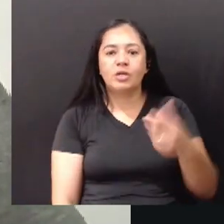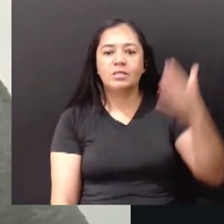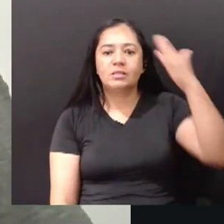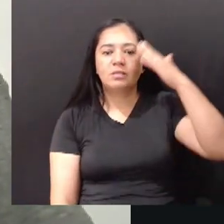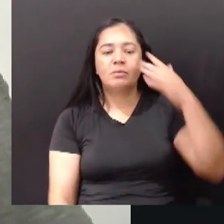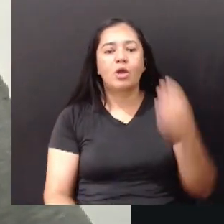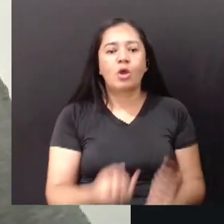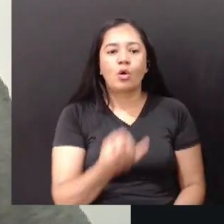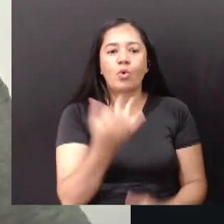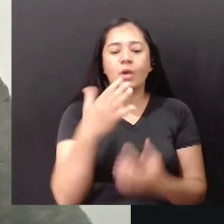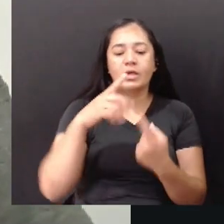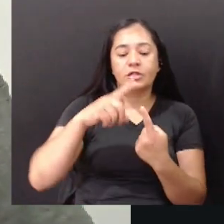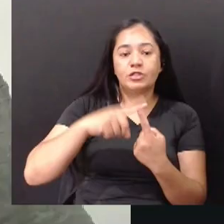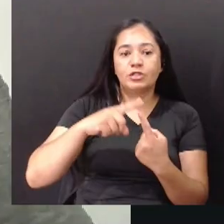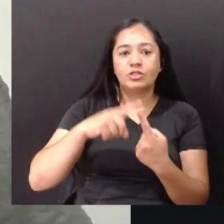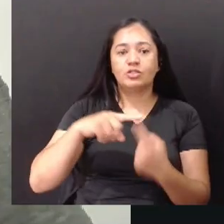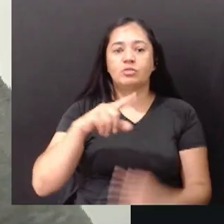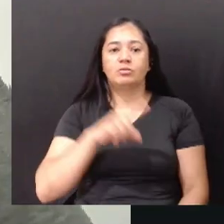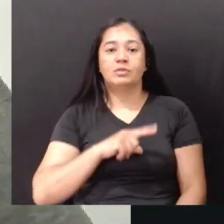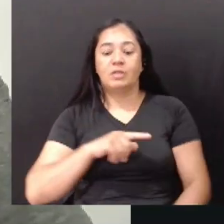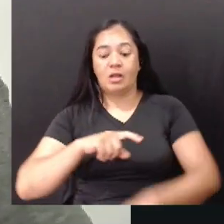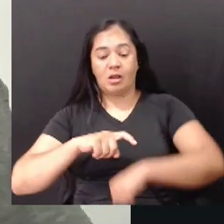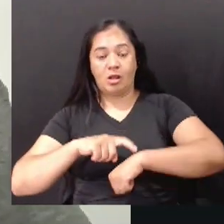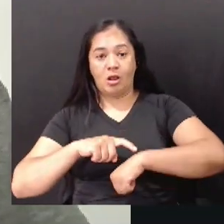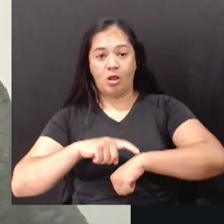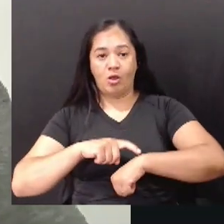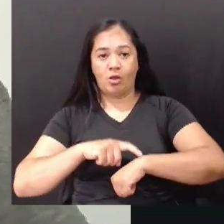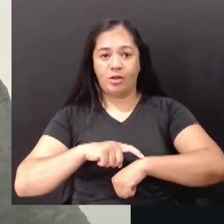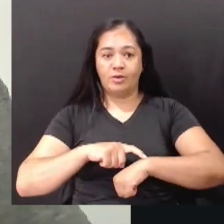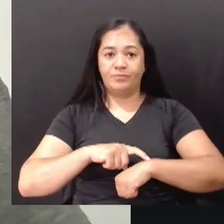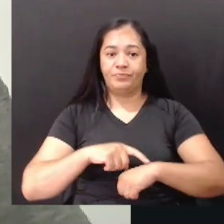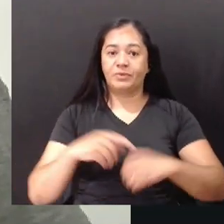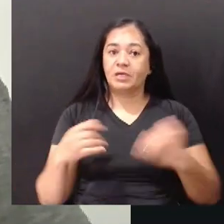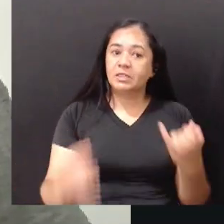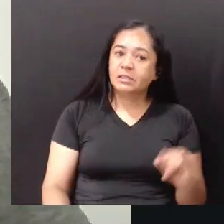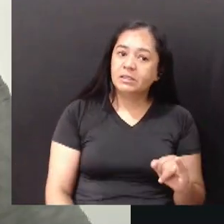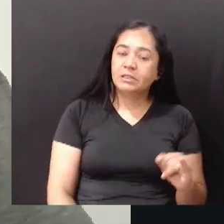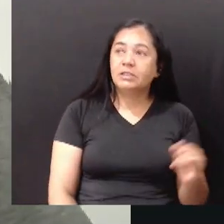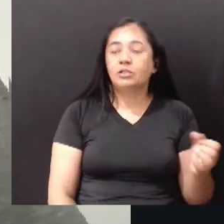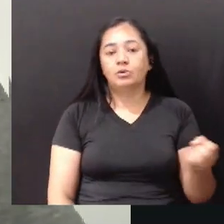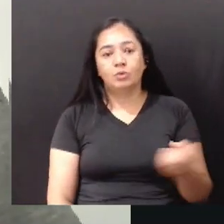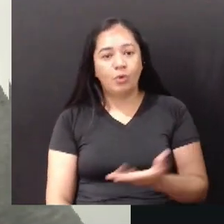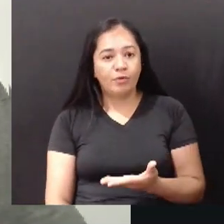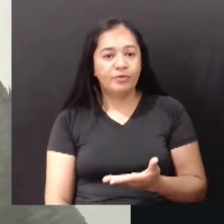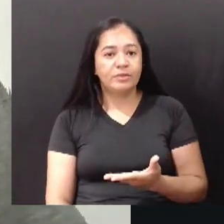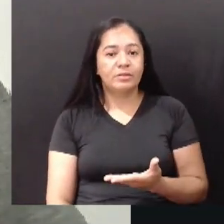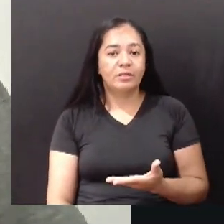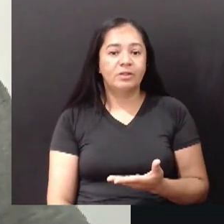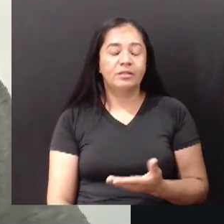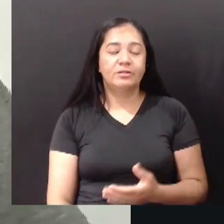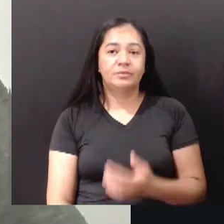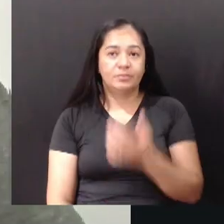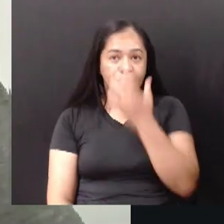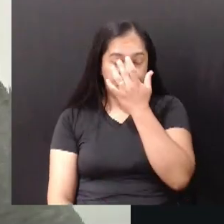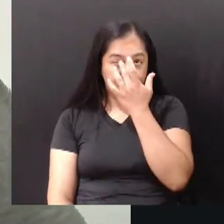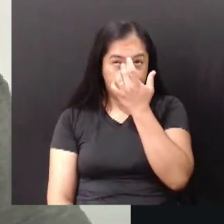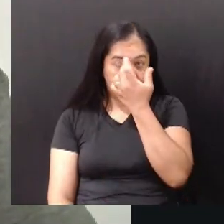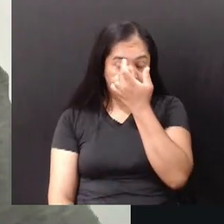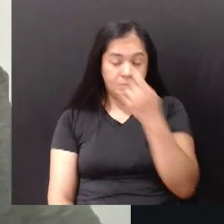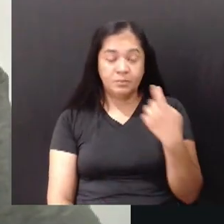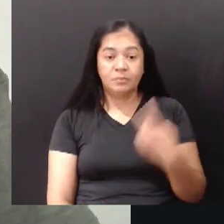saber que espécies estão ocorrendo naquele momento, né, se tem alguma novidade, que foi o